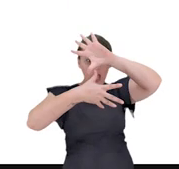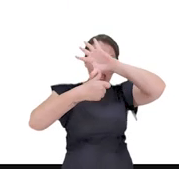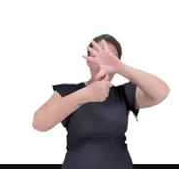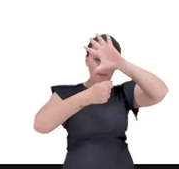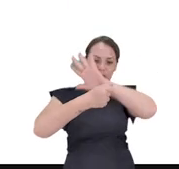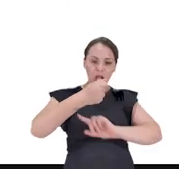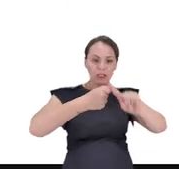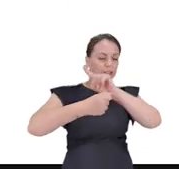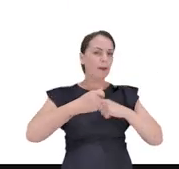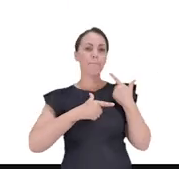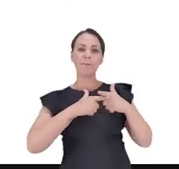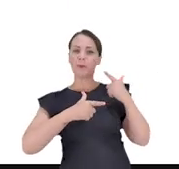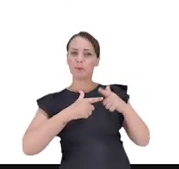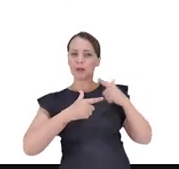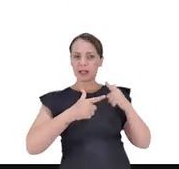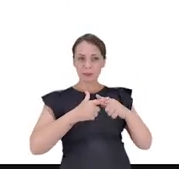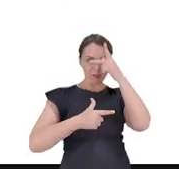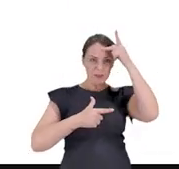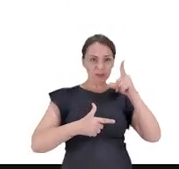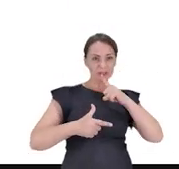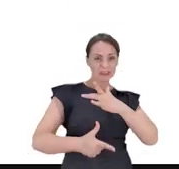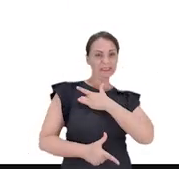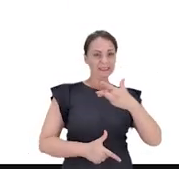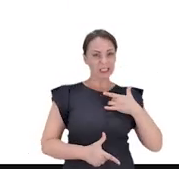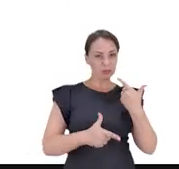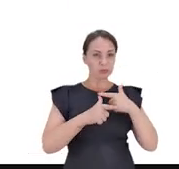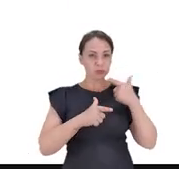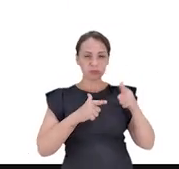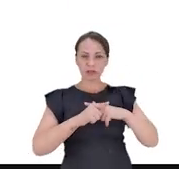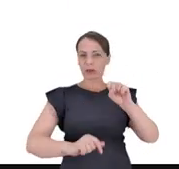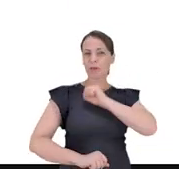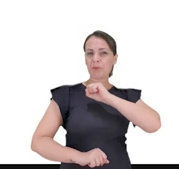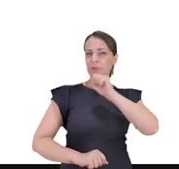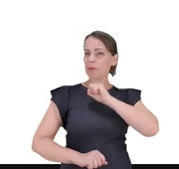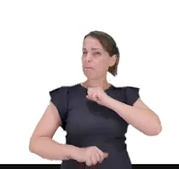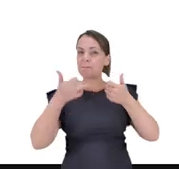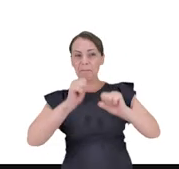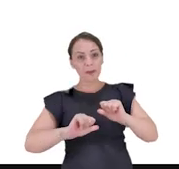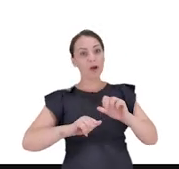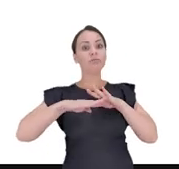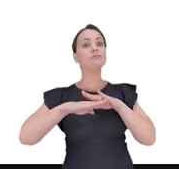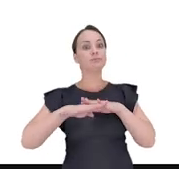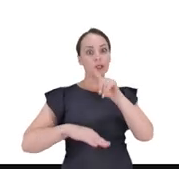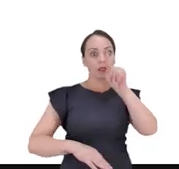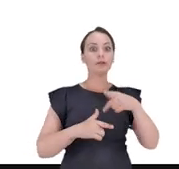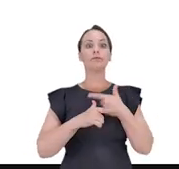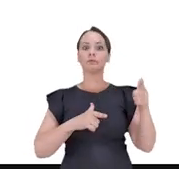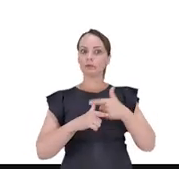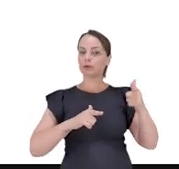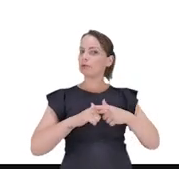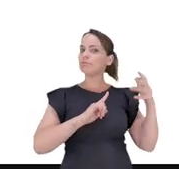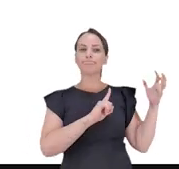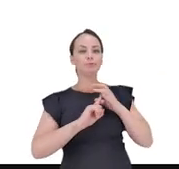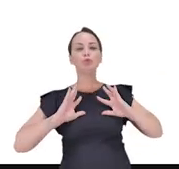problema respiratório, asma, bronquite, aquela tosse, a ficarem mais doentes. Então, é um problema grande e atinge